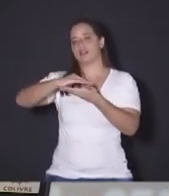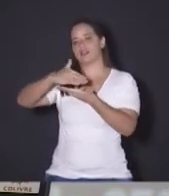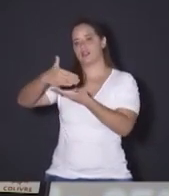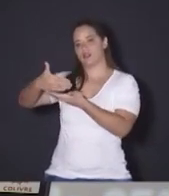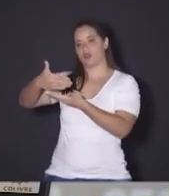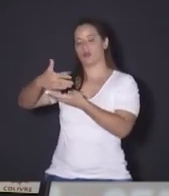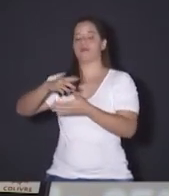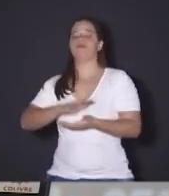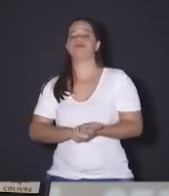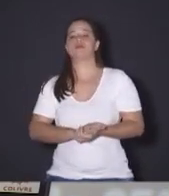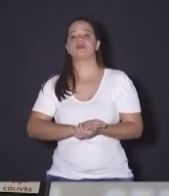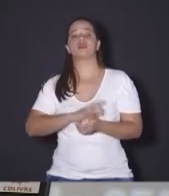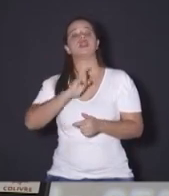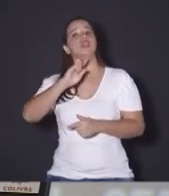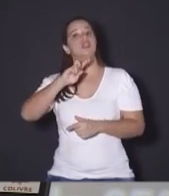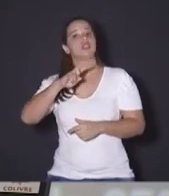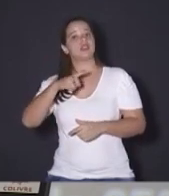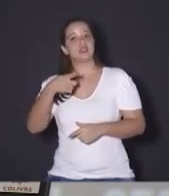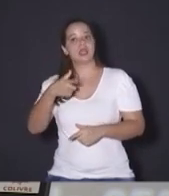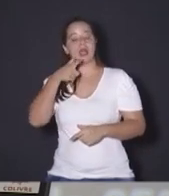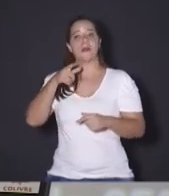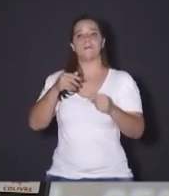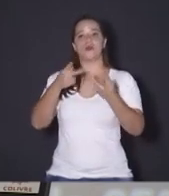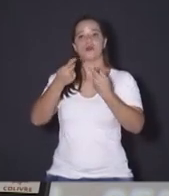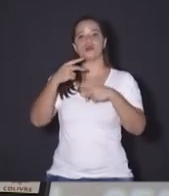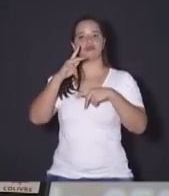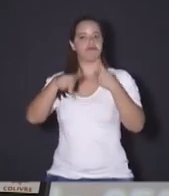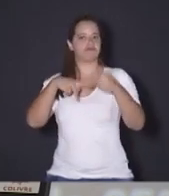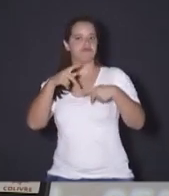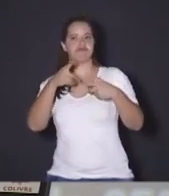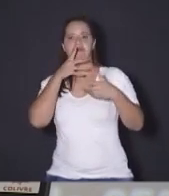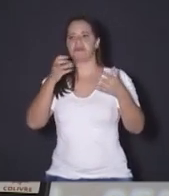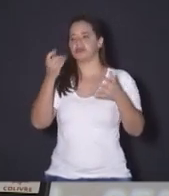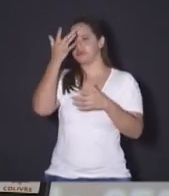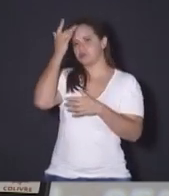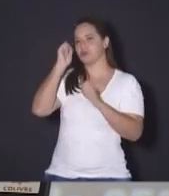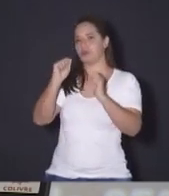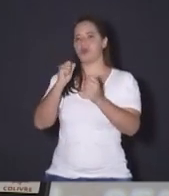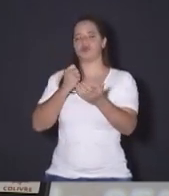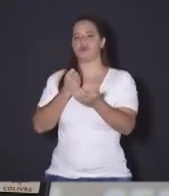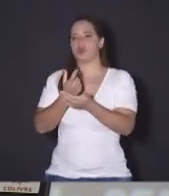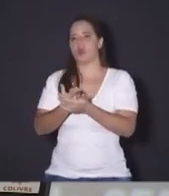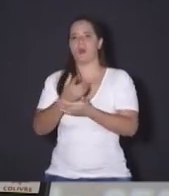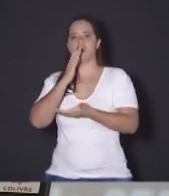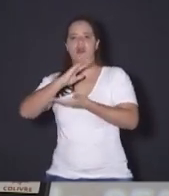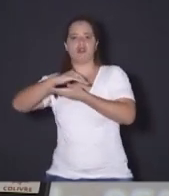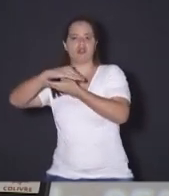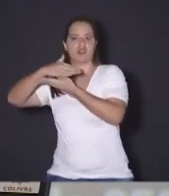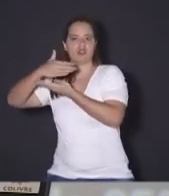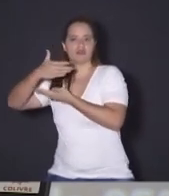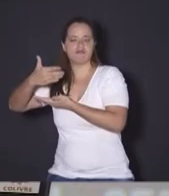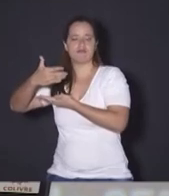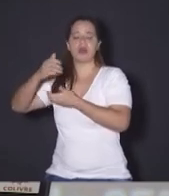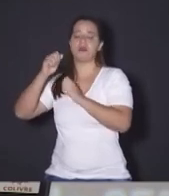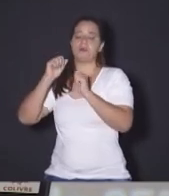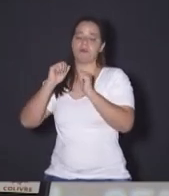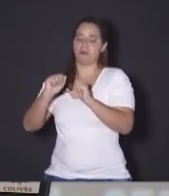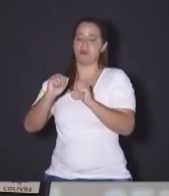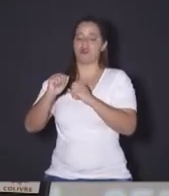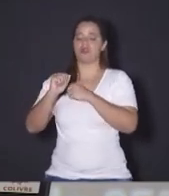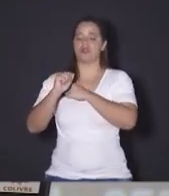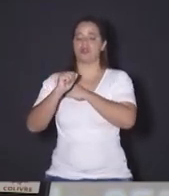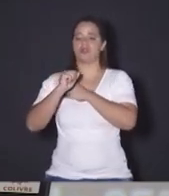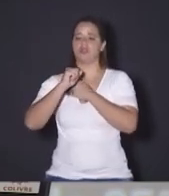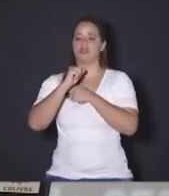depois é que começam a se popularizar os laptops notebooks é ea gente pode